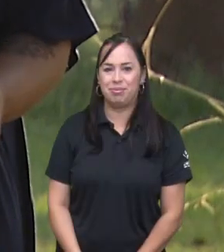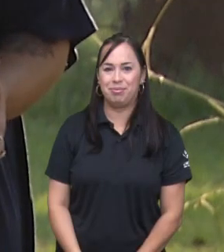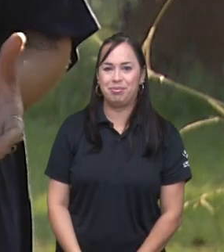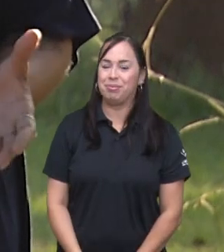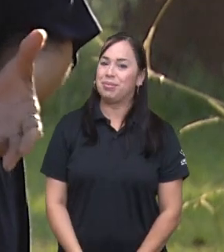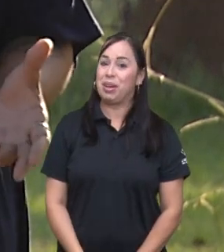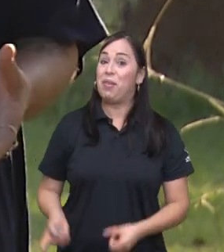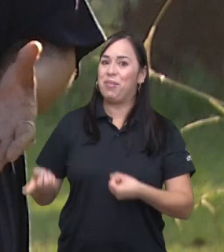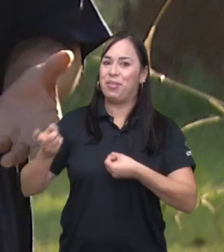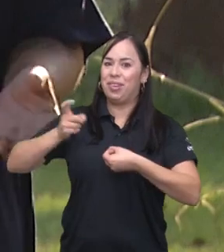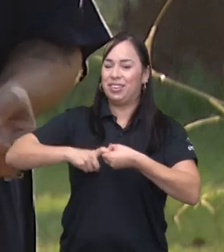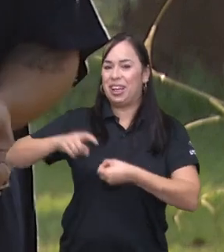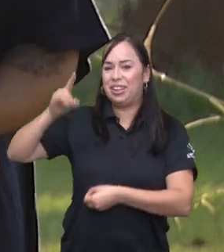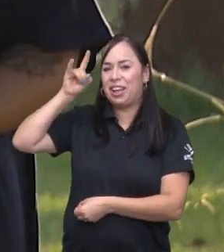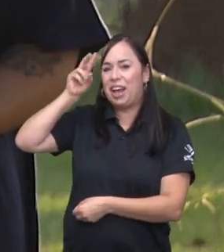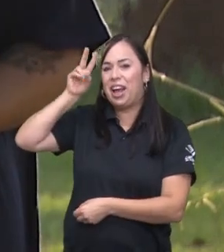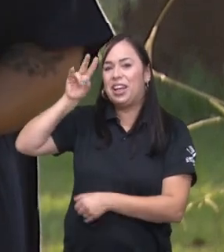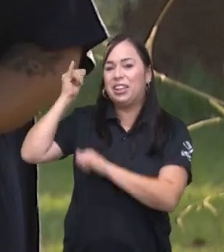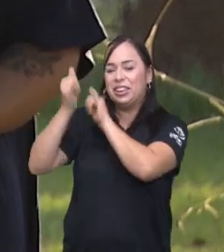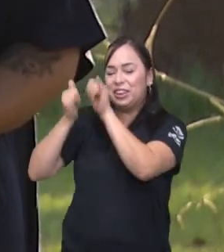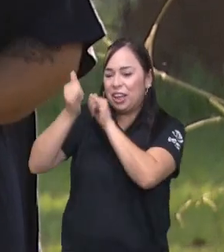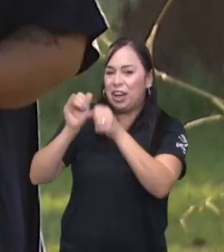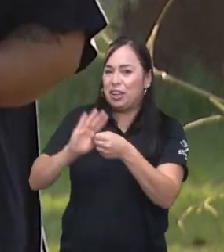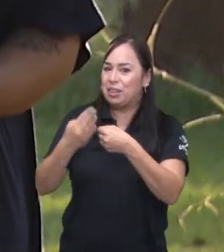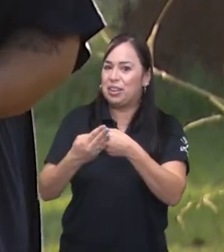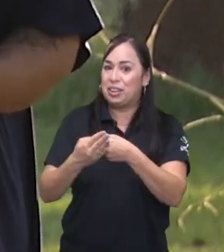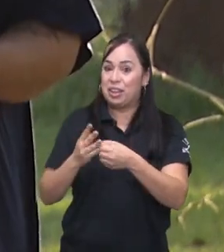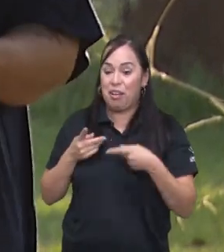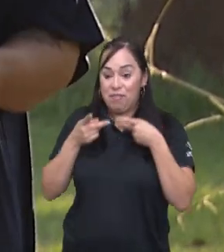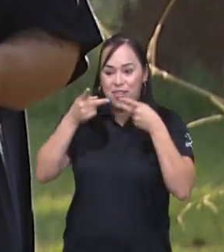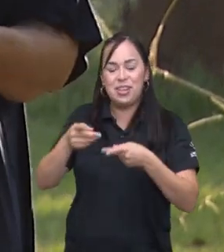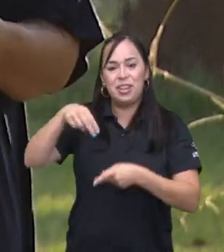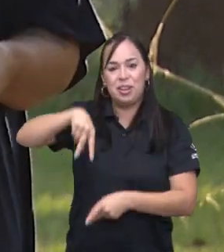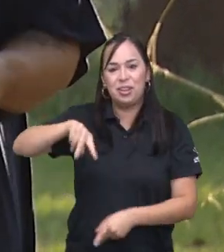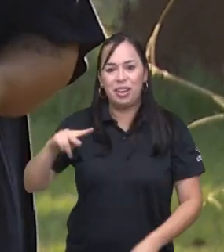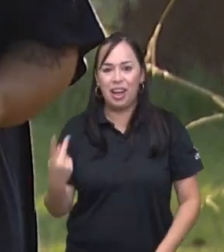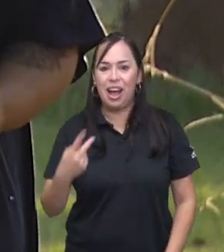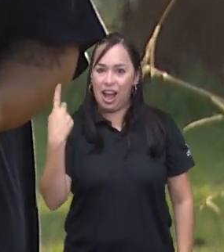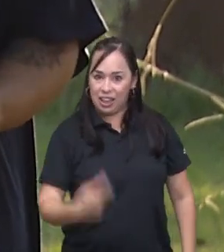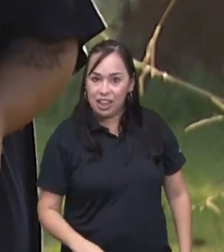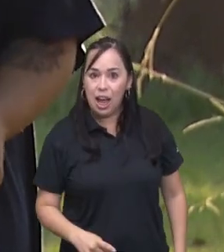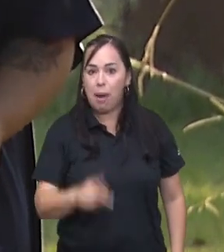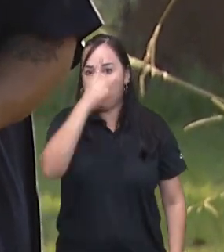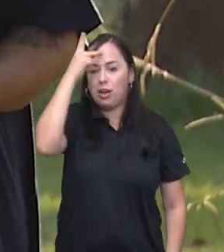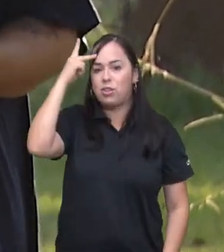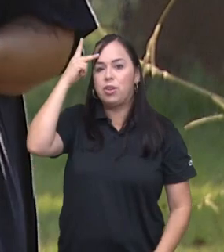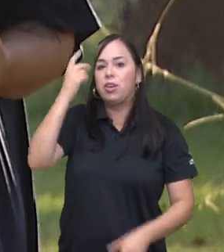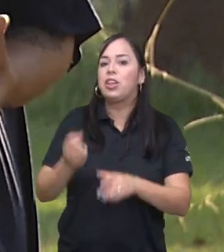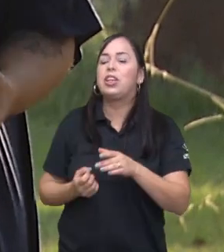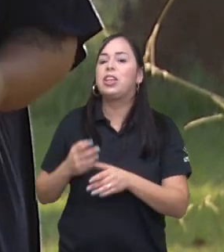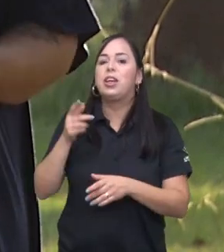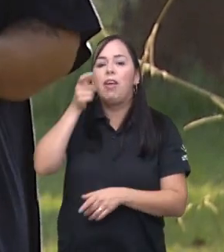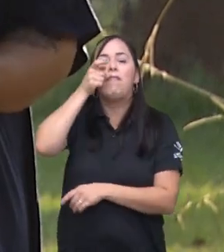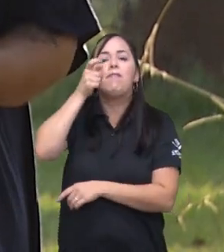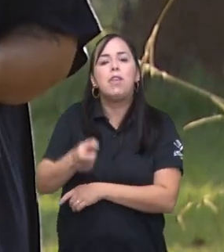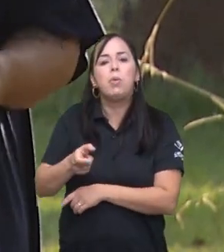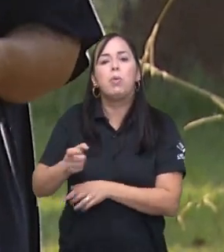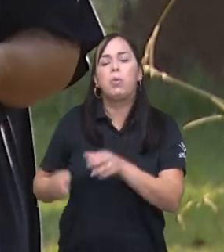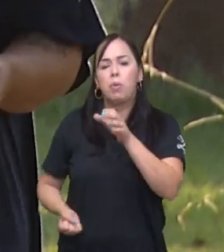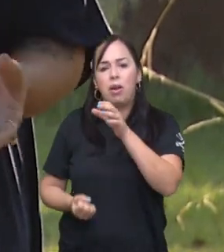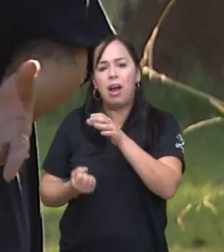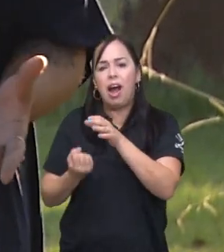Voltamos com histórias do meu bairro, que hoje visita o Novo Horizonte. Aqui, quem vivenciou a história da fundação do bairro conta com muita saudade